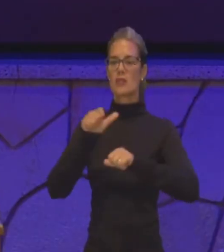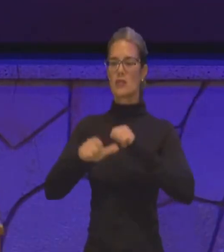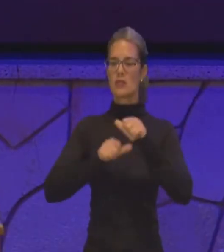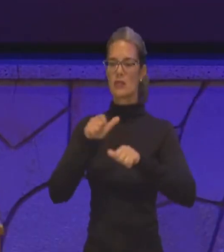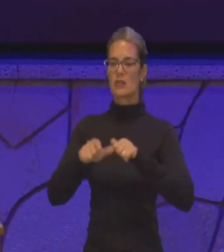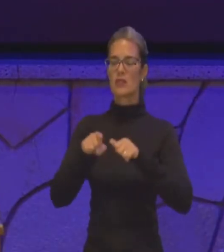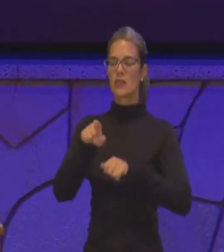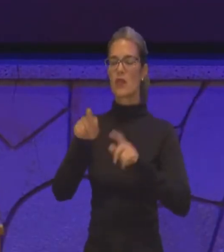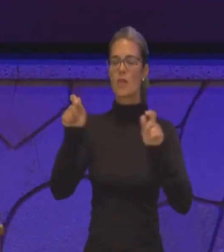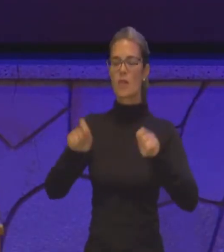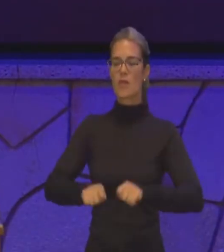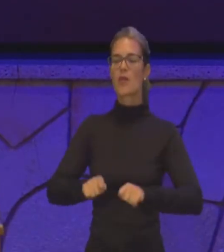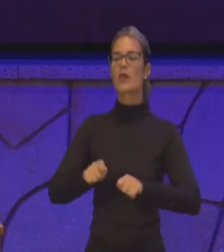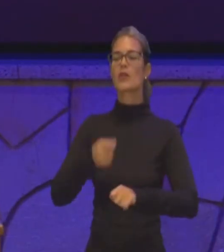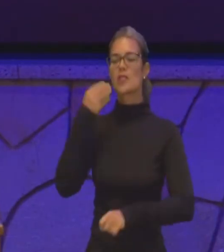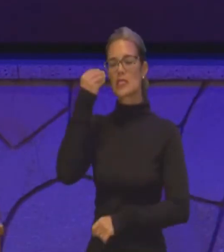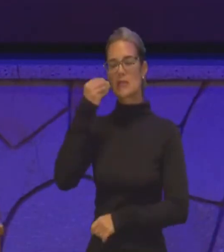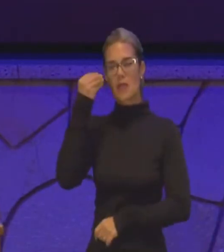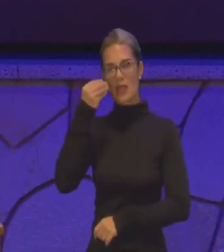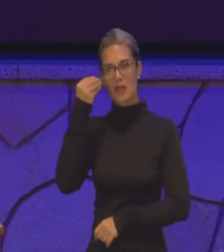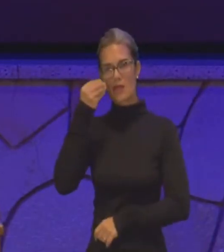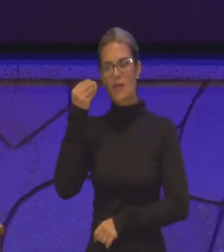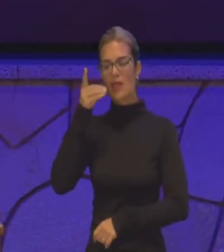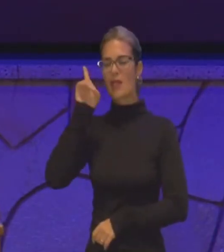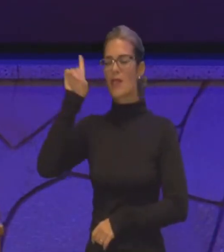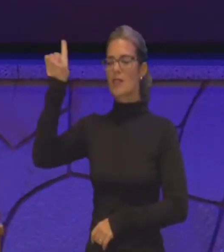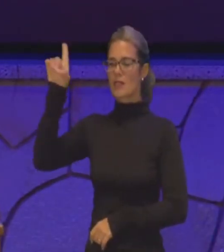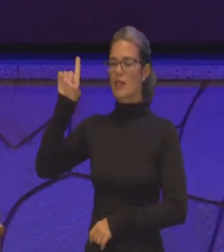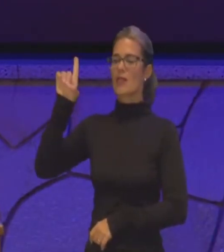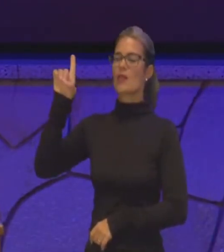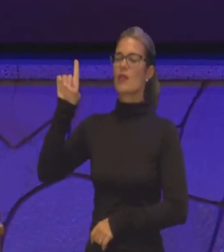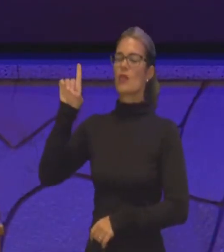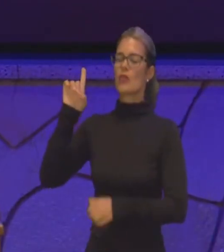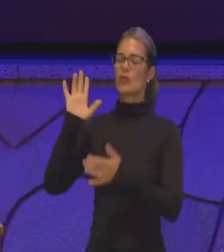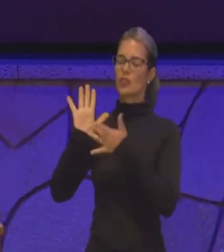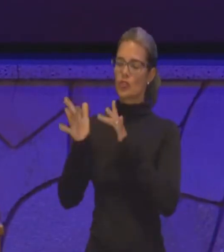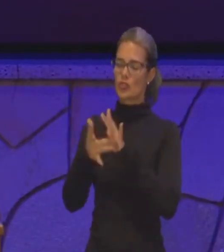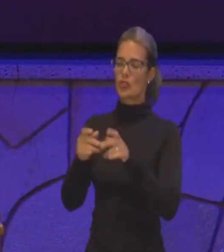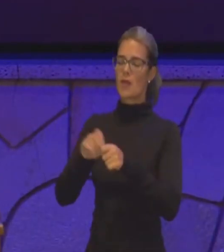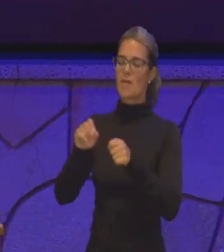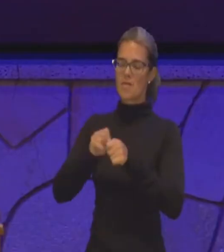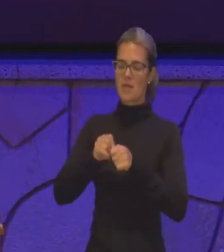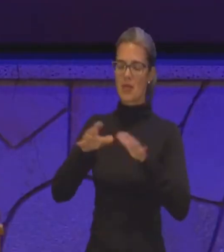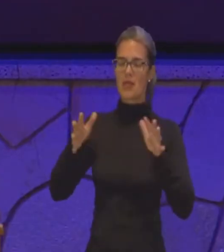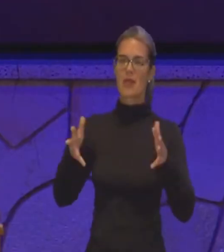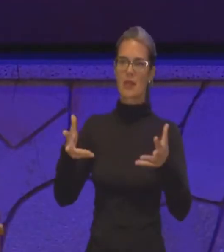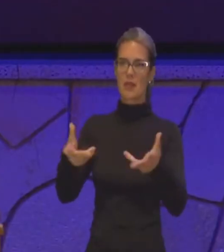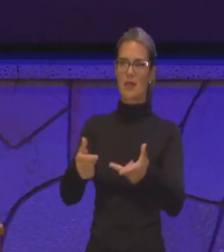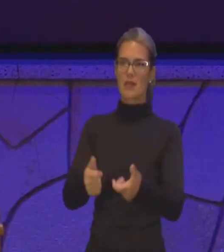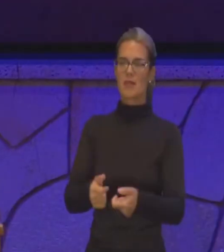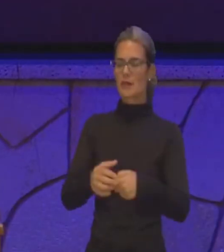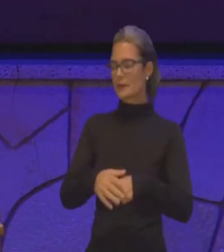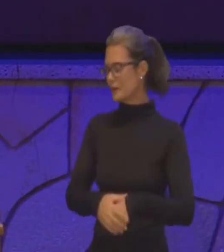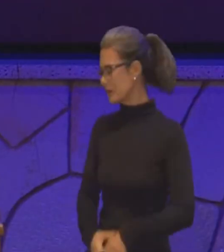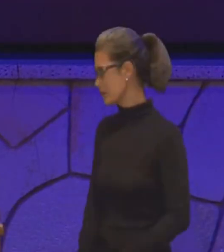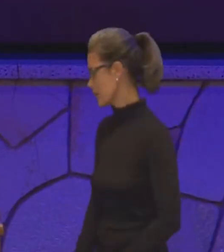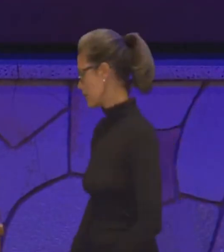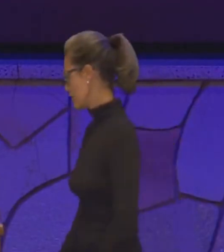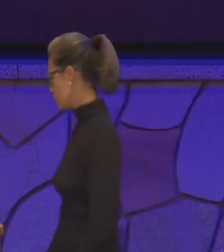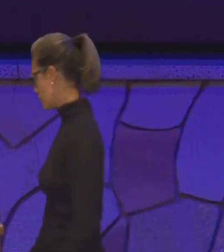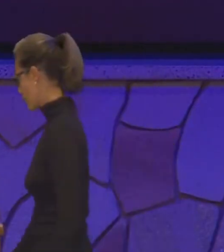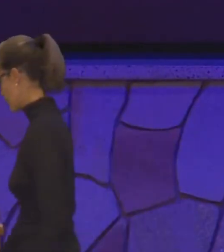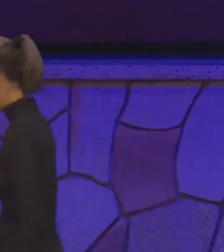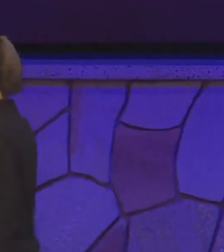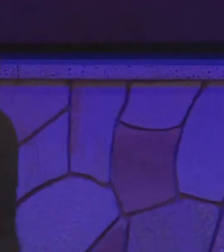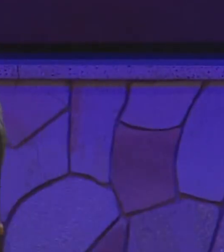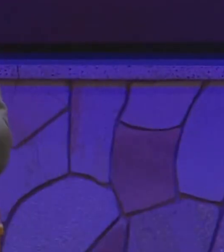você poderá ver sinais, milagres, maravilhas. Porque em Atos capítulo 2, a